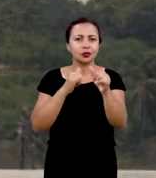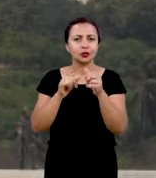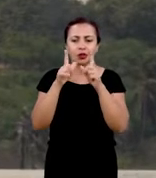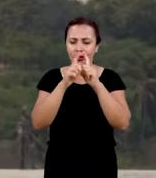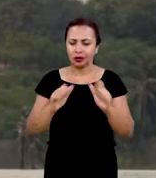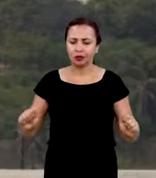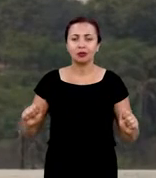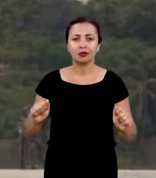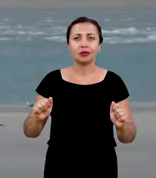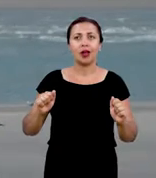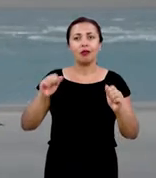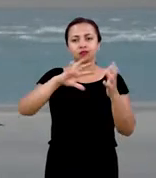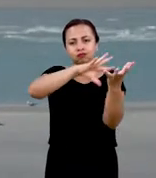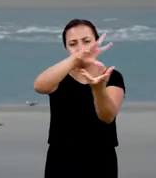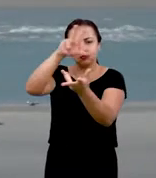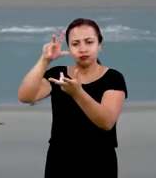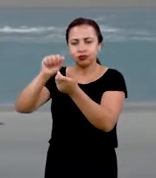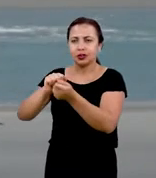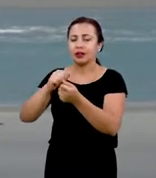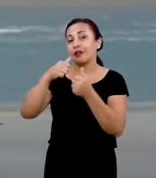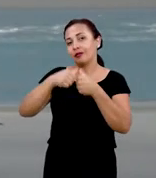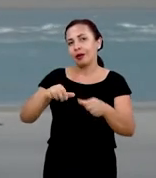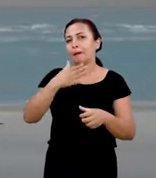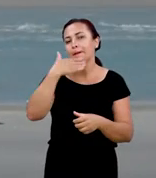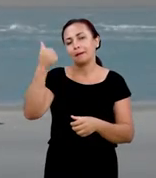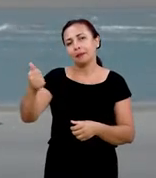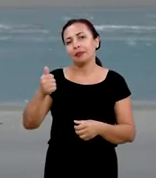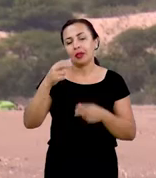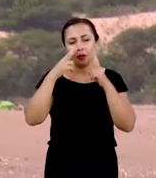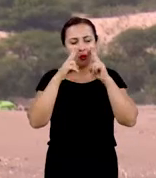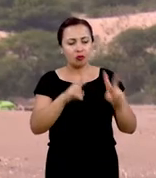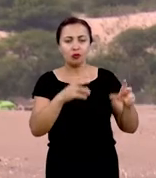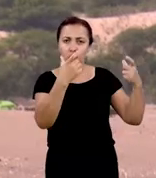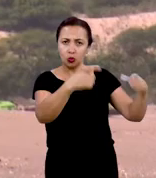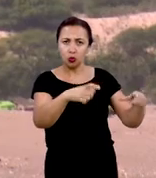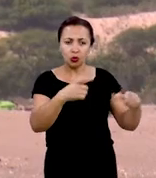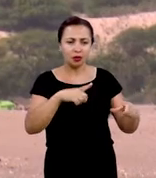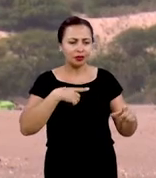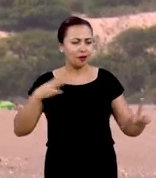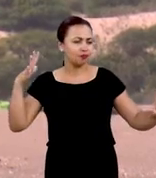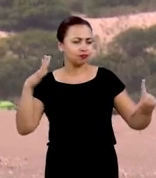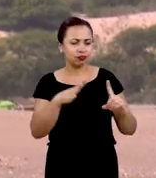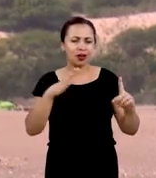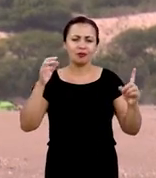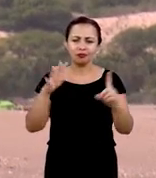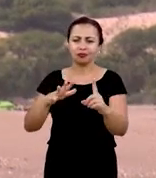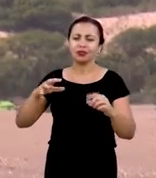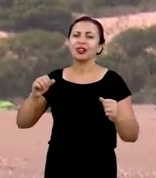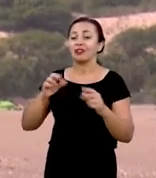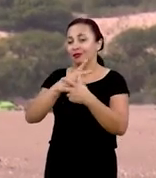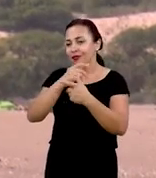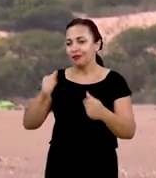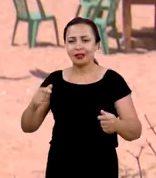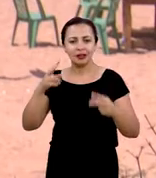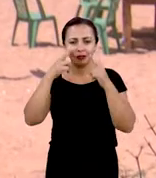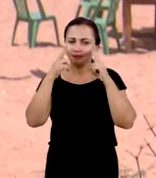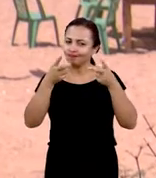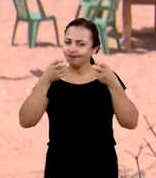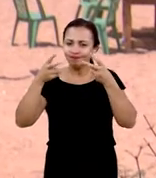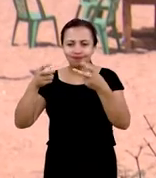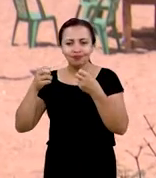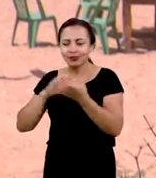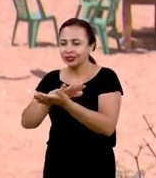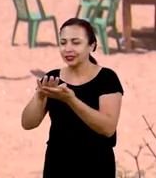ajudar a descarbonizar o planeta. Do ponto de vista local, muitas vezes, existem vários impactos que são invisibilizados. Isso